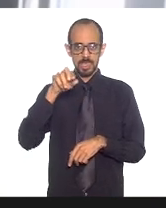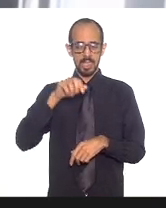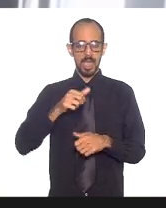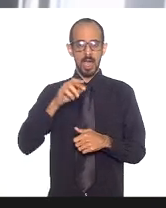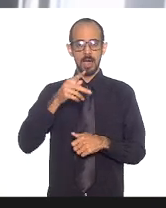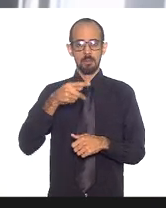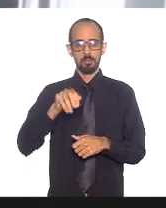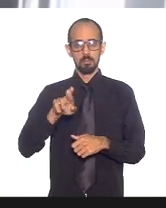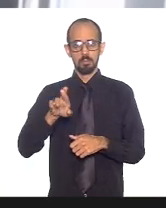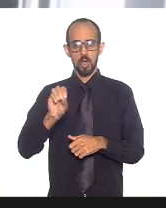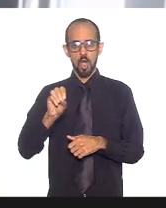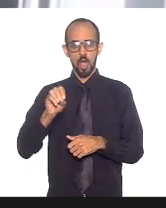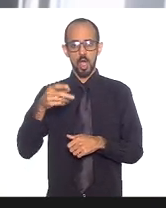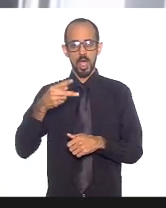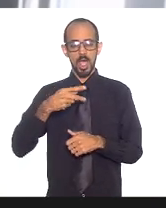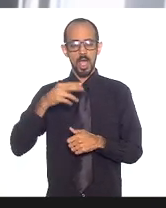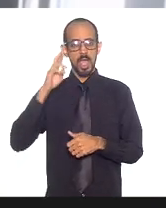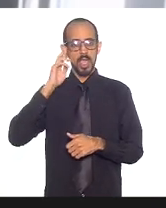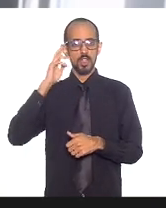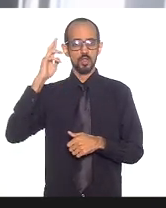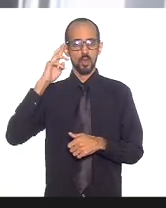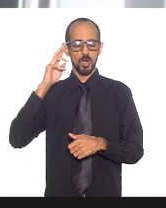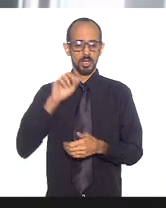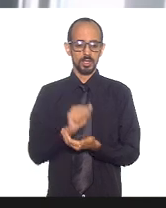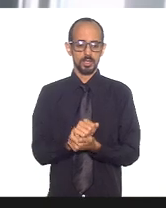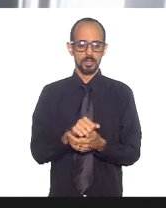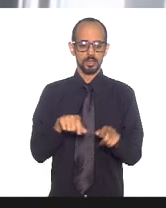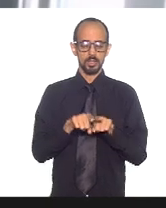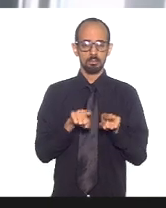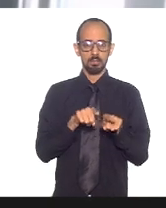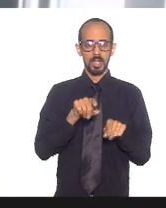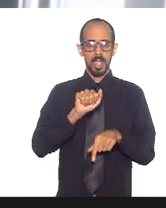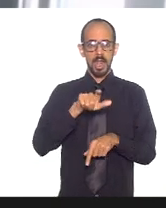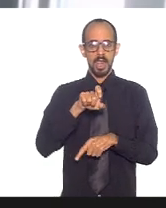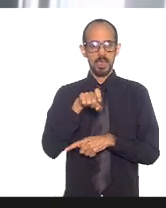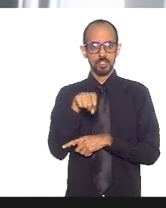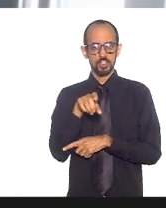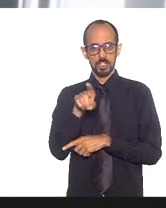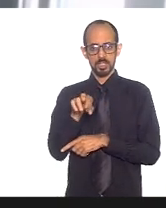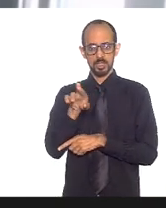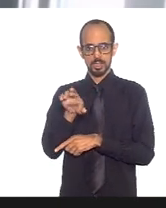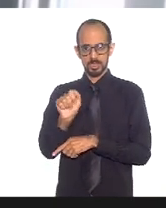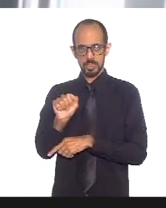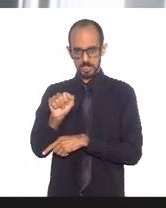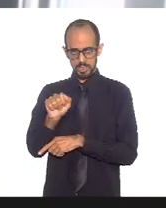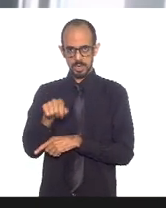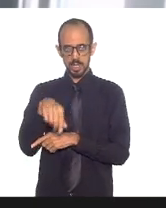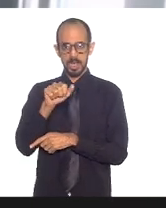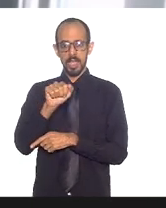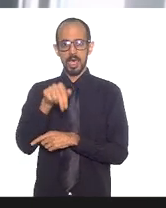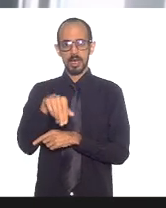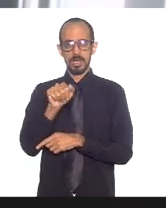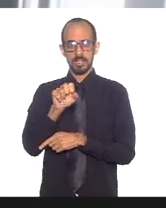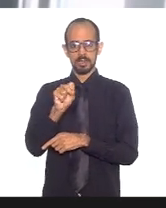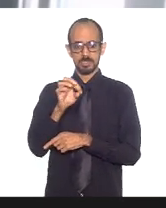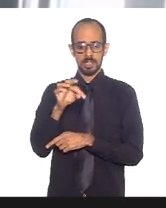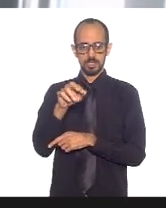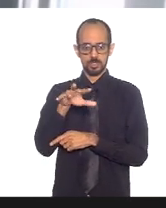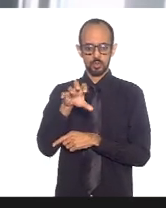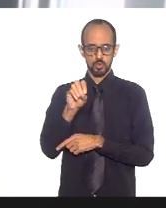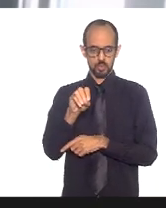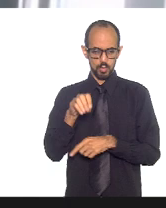pró-reitora, ambas de graduação, professora Alexandra Anastácio. Agradeço também ao